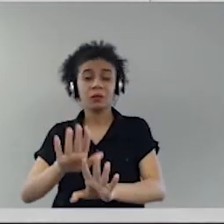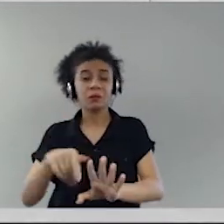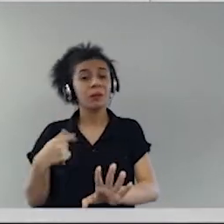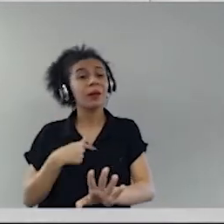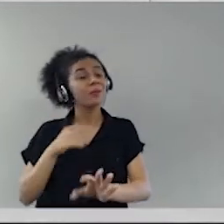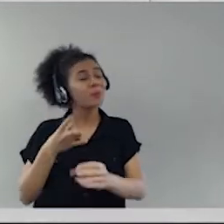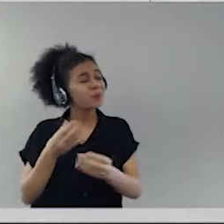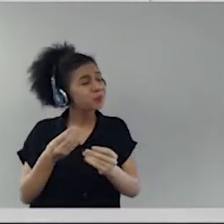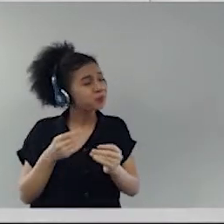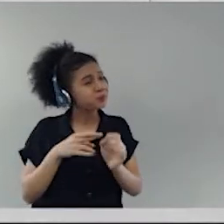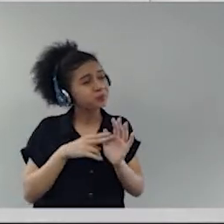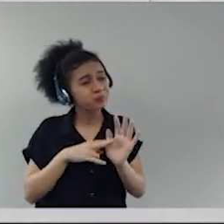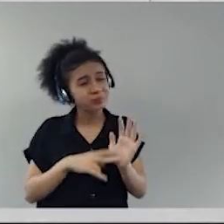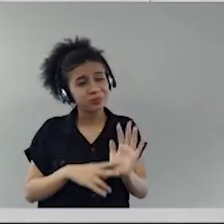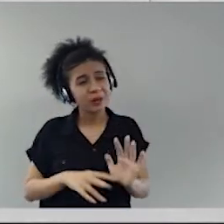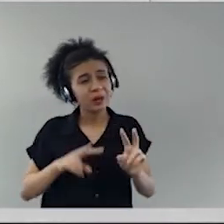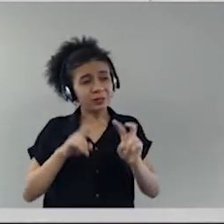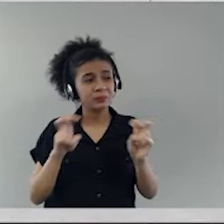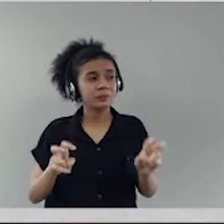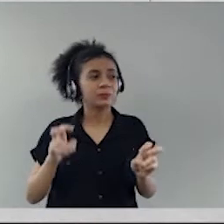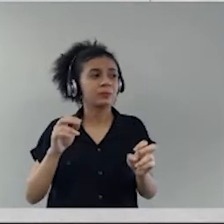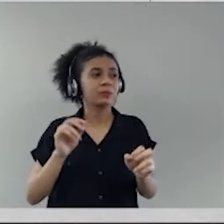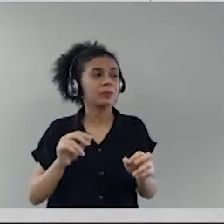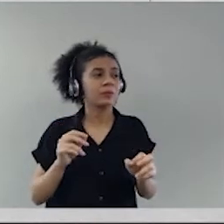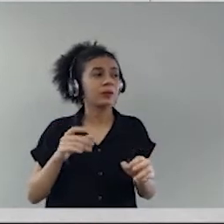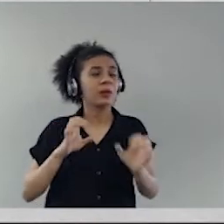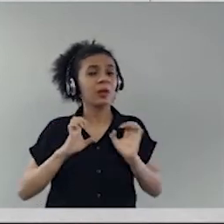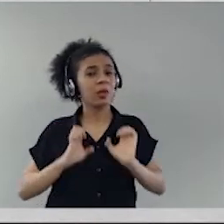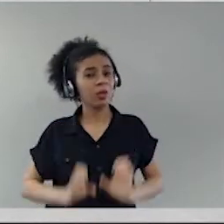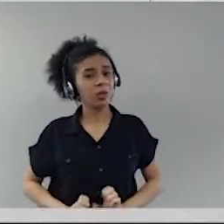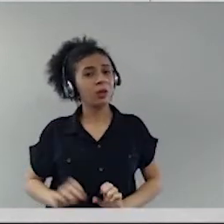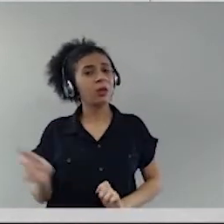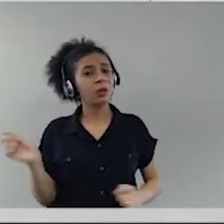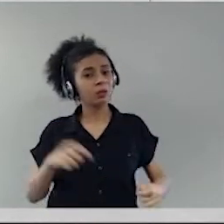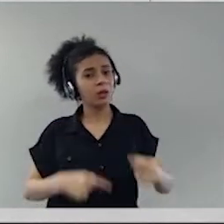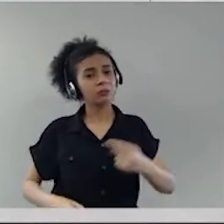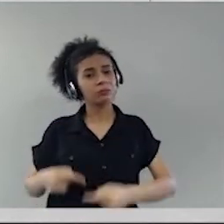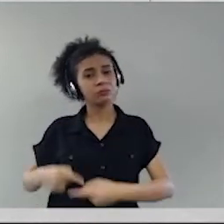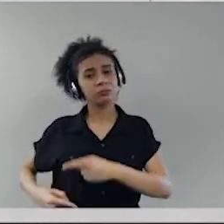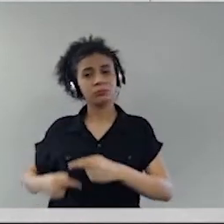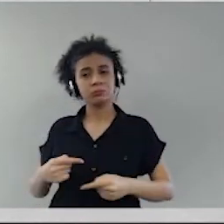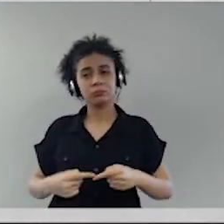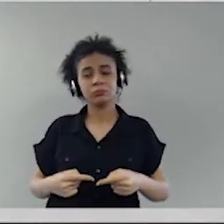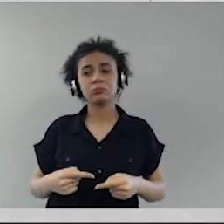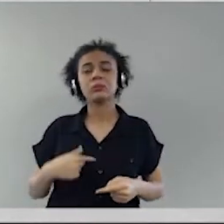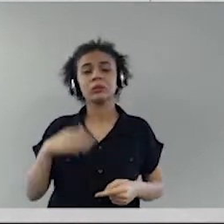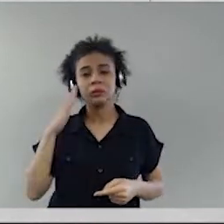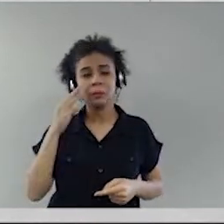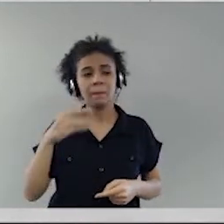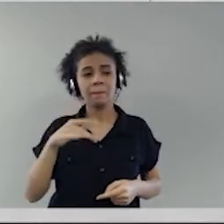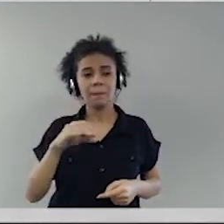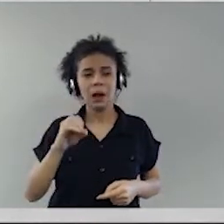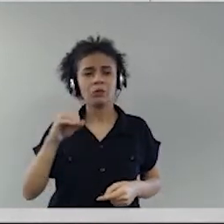gente tem vários aspectos aí, legais, éticos, que podem ser explorados. Eu sei que o Marcos é um